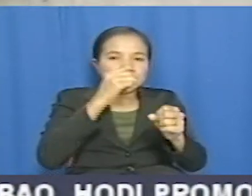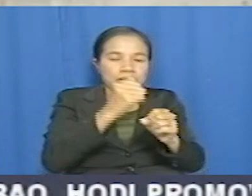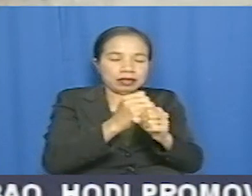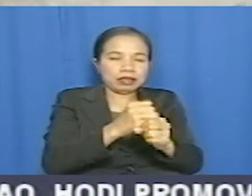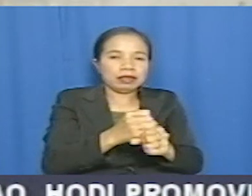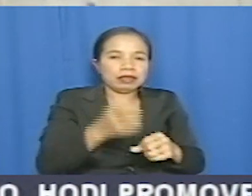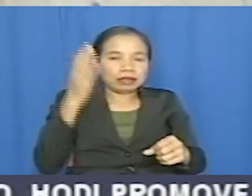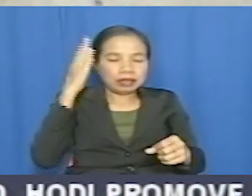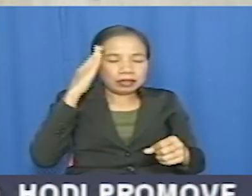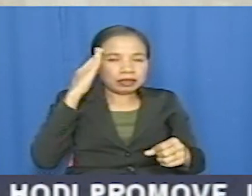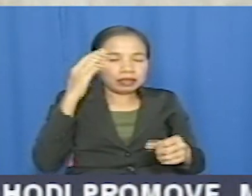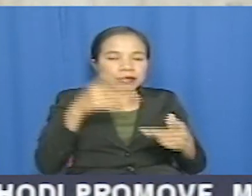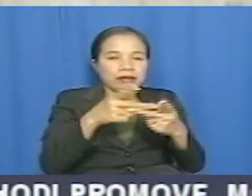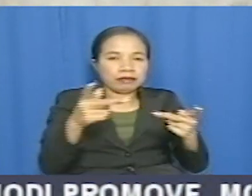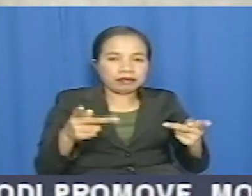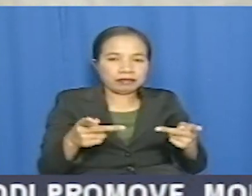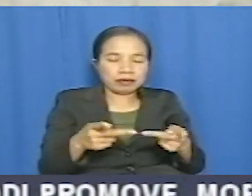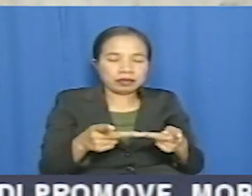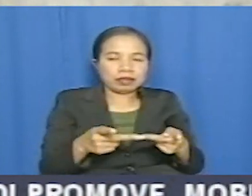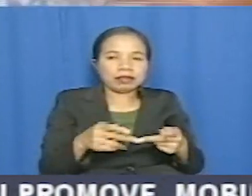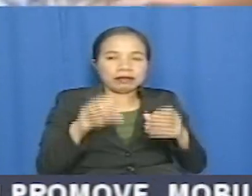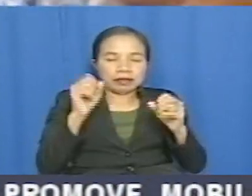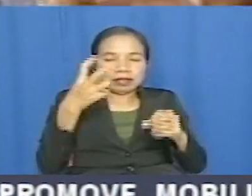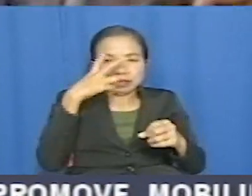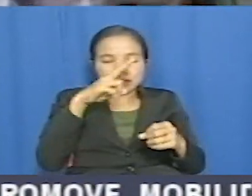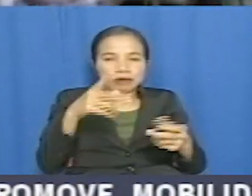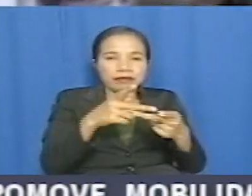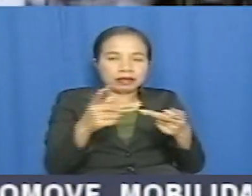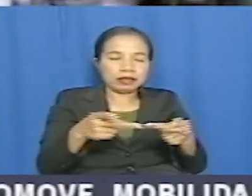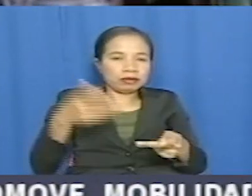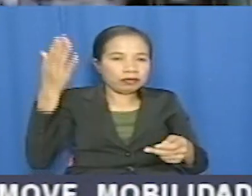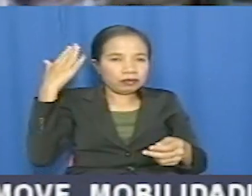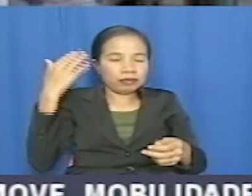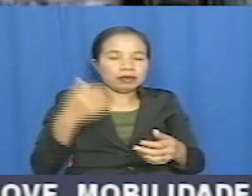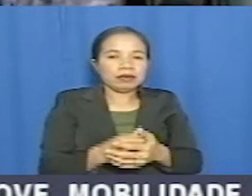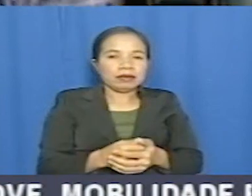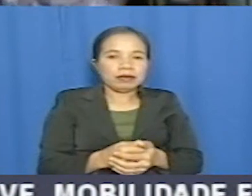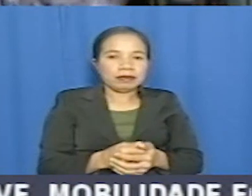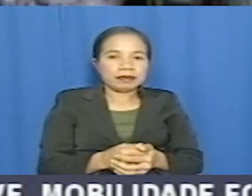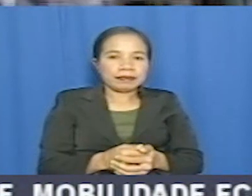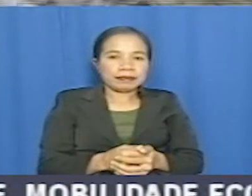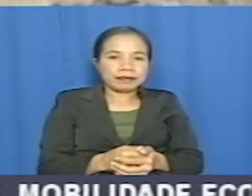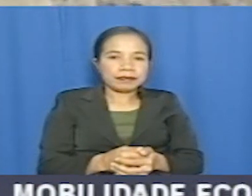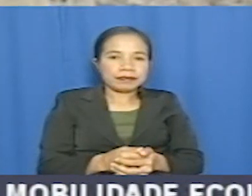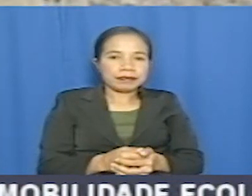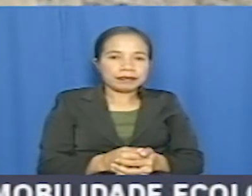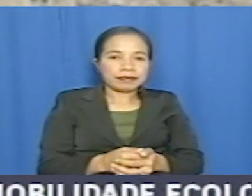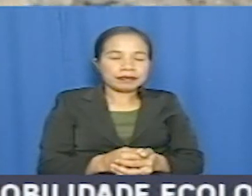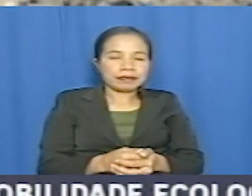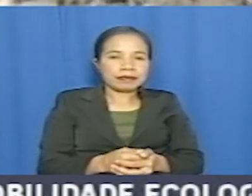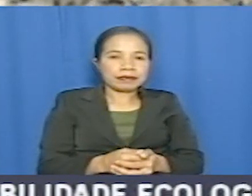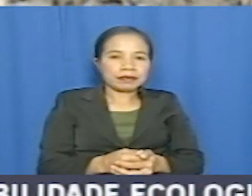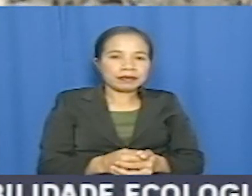ita identifica fatin sera ita bocer bele nota ita lava fal fatin sera ulo ne bema posu tuane ia. Ia studios sismik